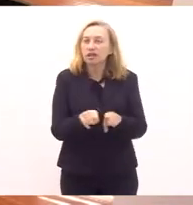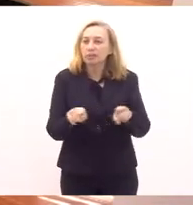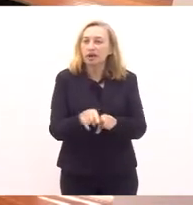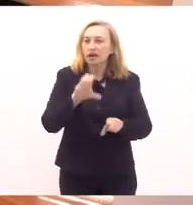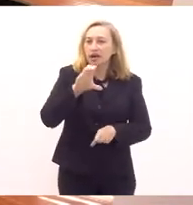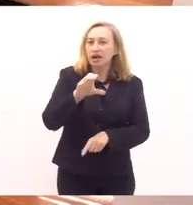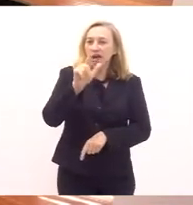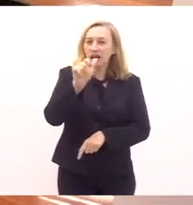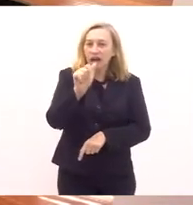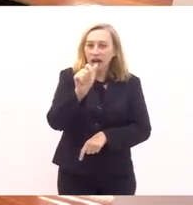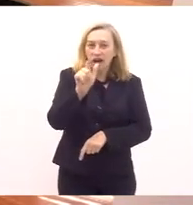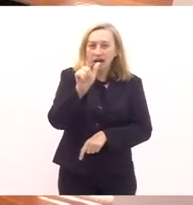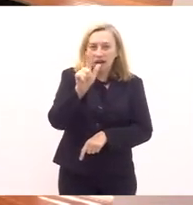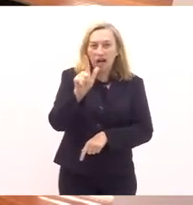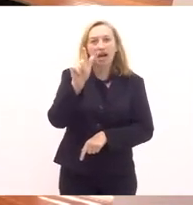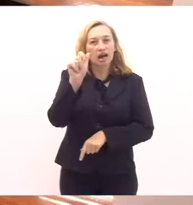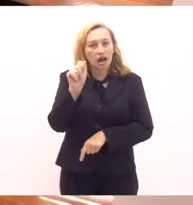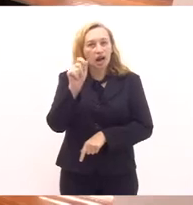UGT.